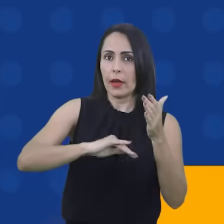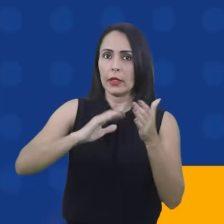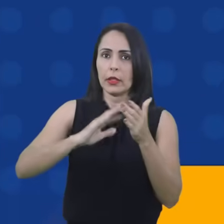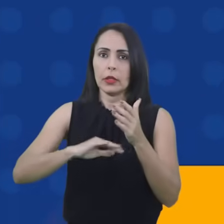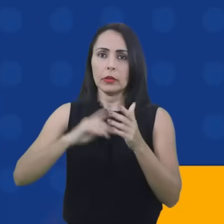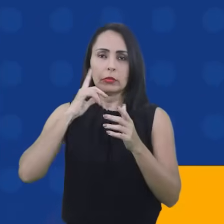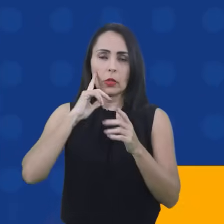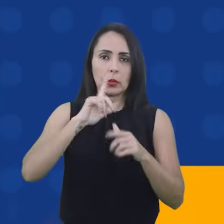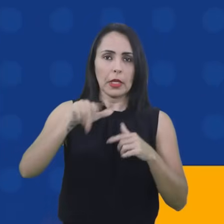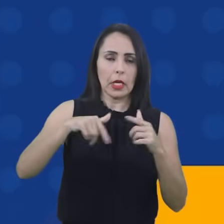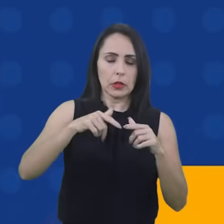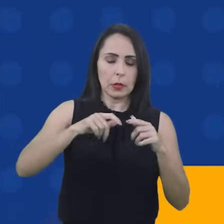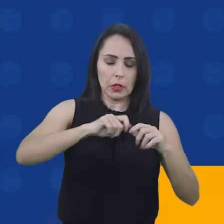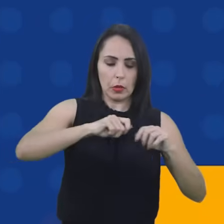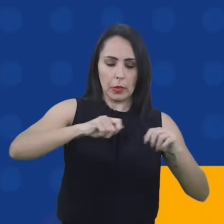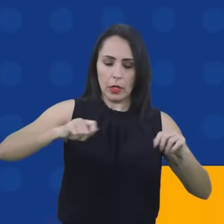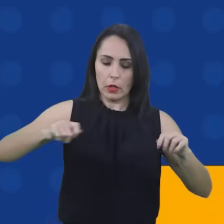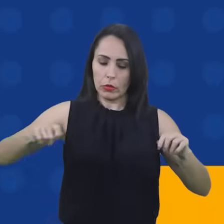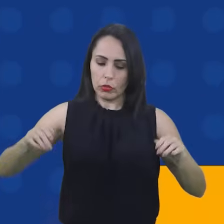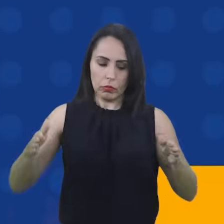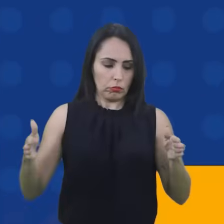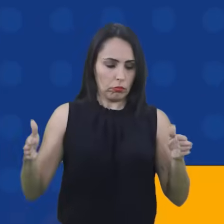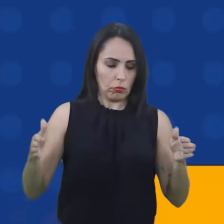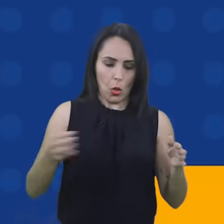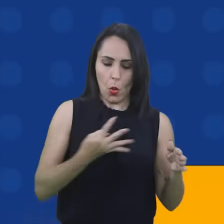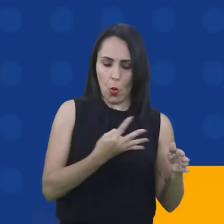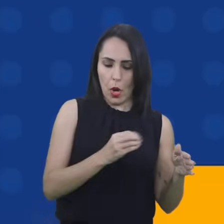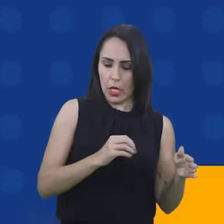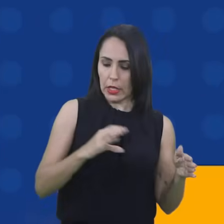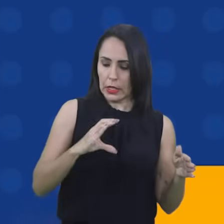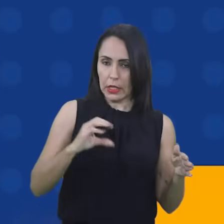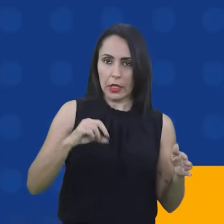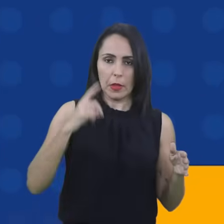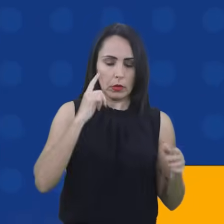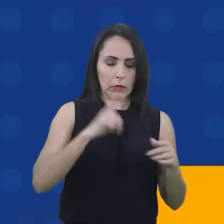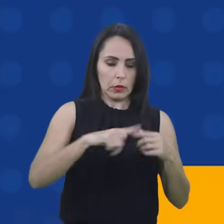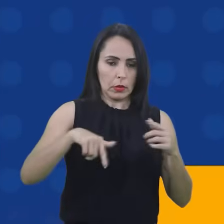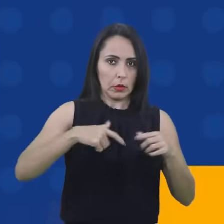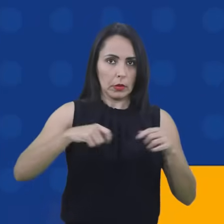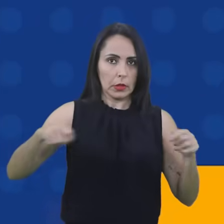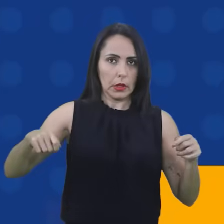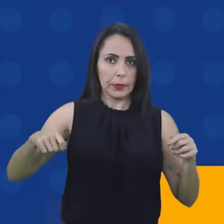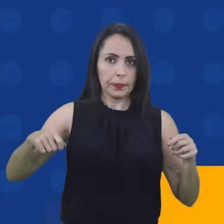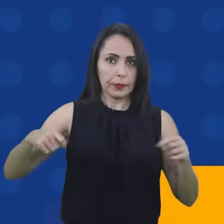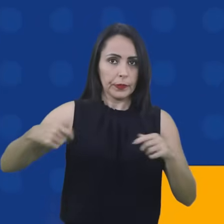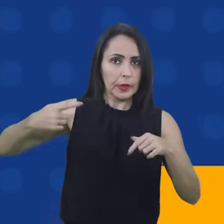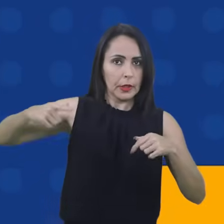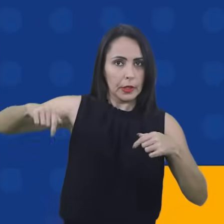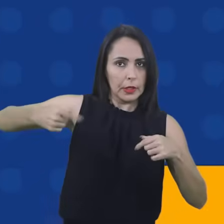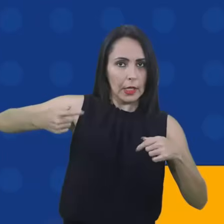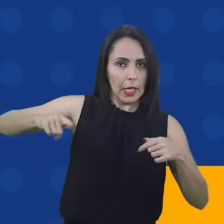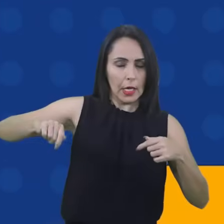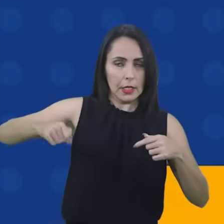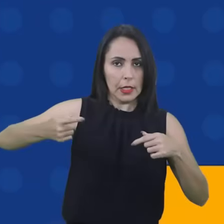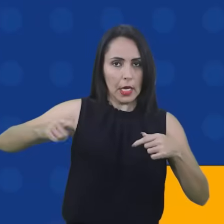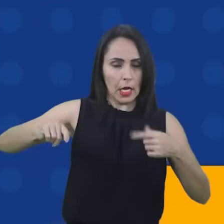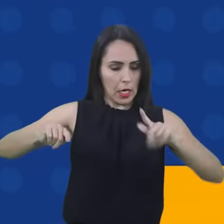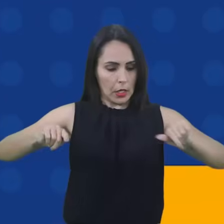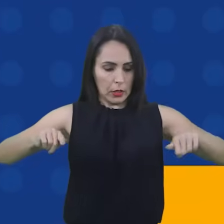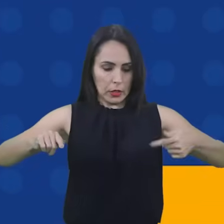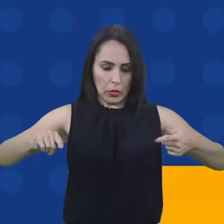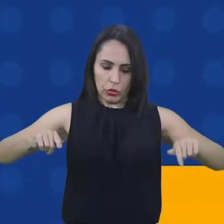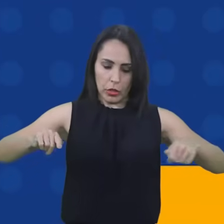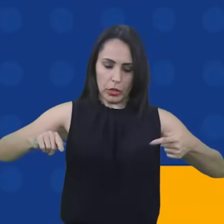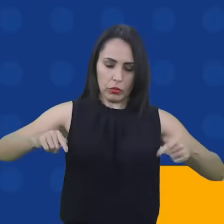um pedaço de fio dental de aproximadamente 40 centímetros, ok? entrelaçar esse fio entre seus dedos,